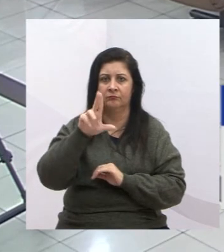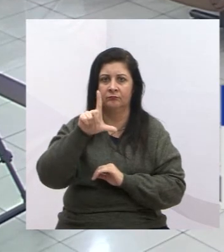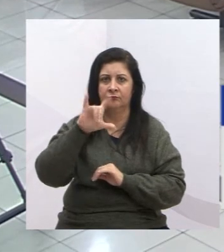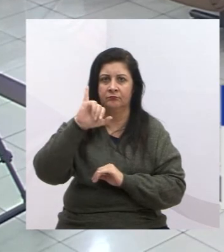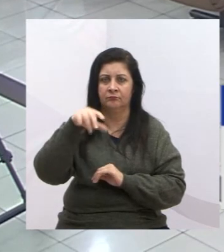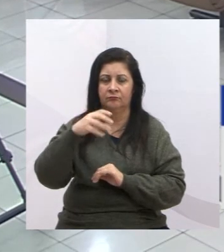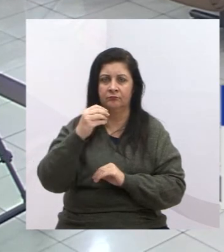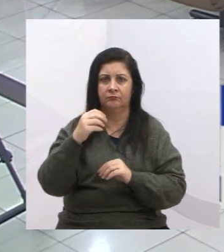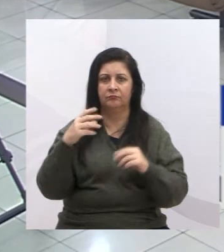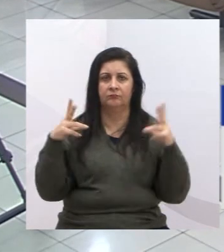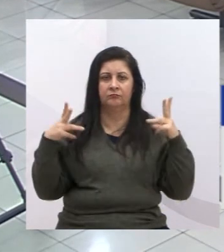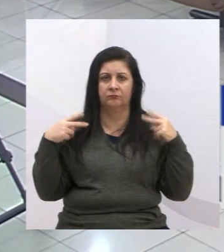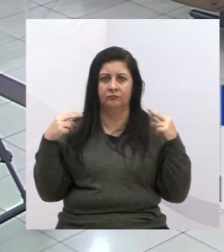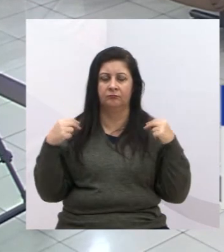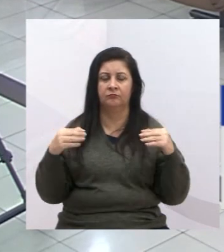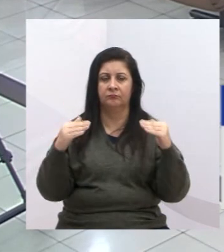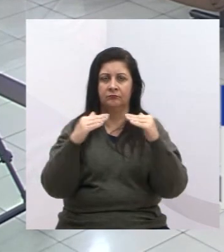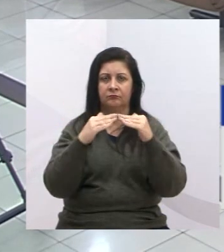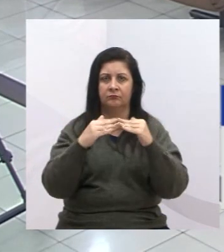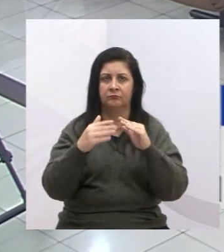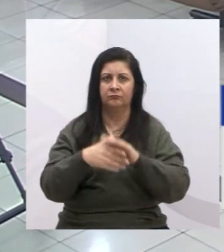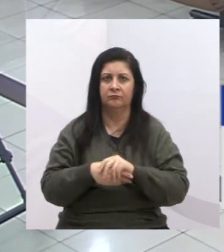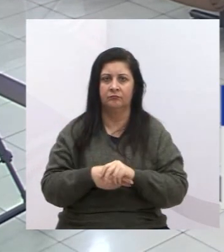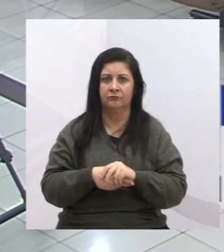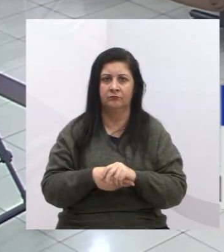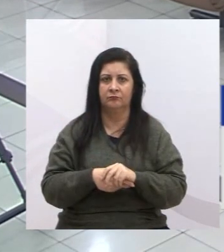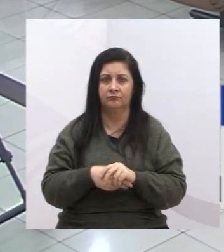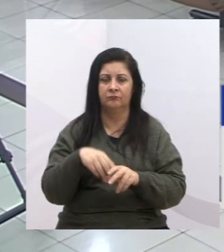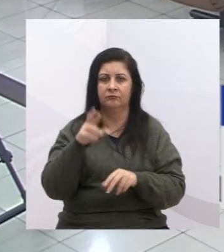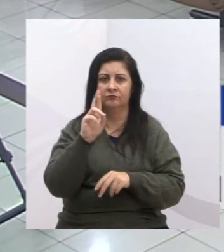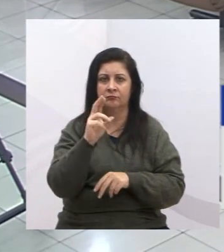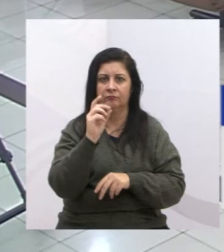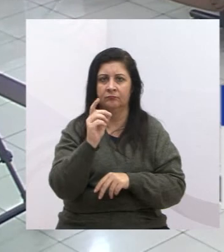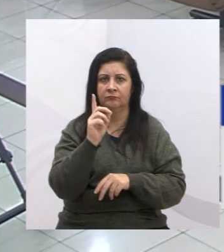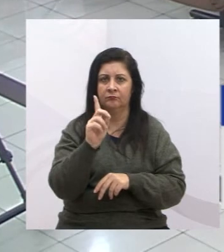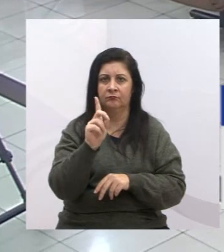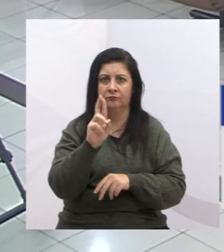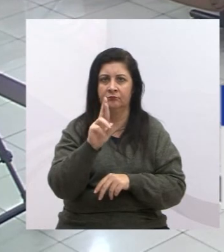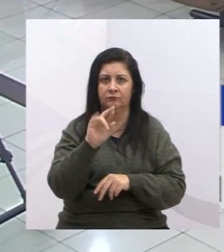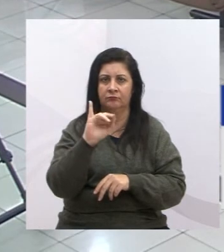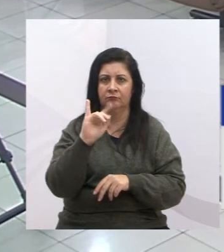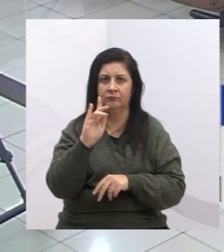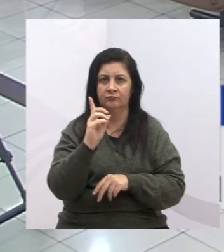Condutores? Favorável. Como vota o vereador Dr. Rodrigo Salomão?